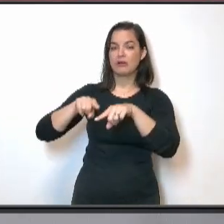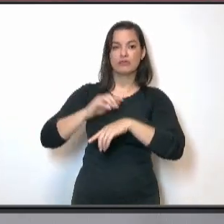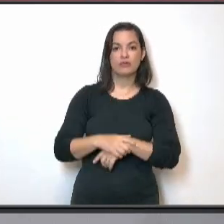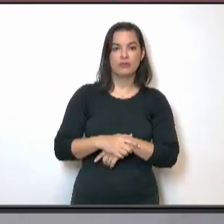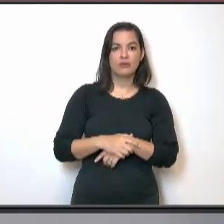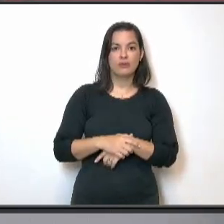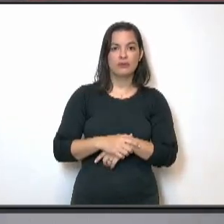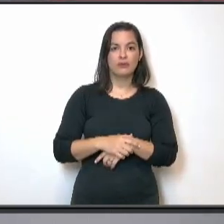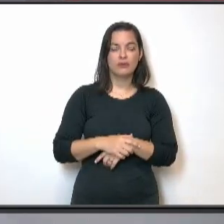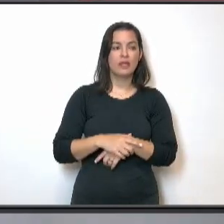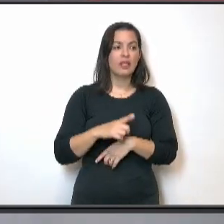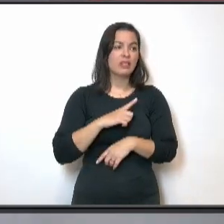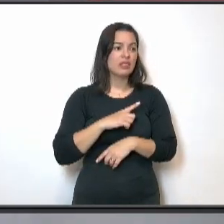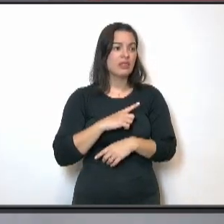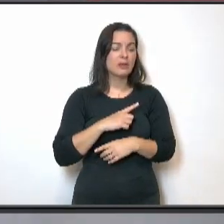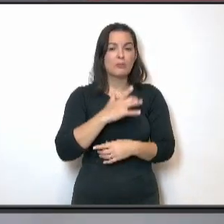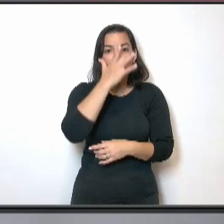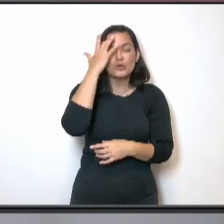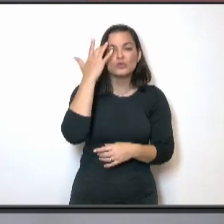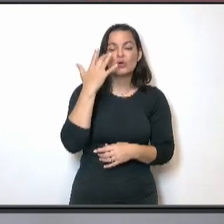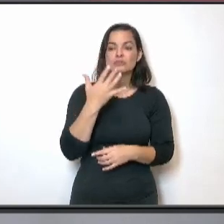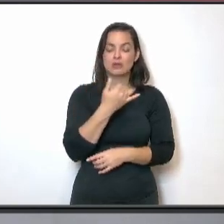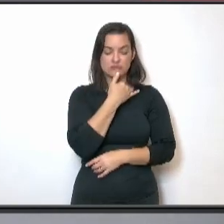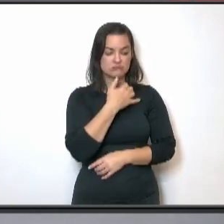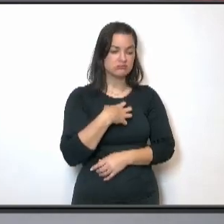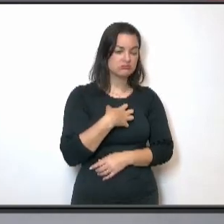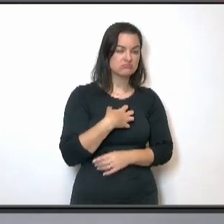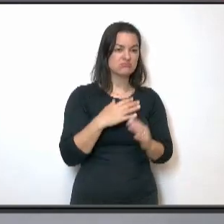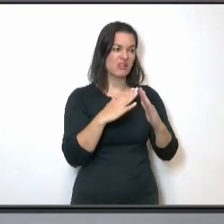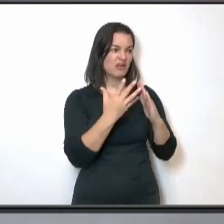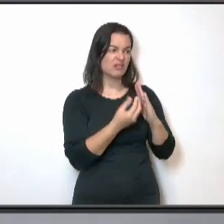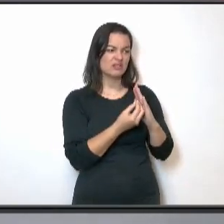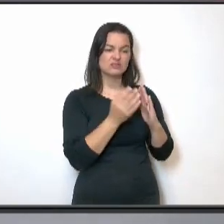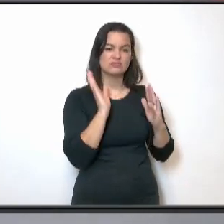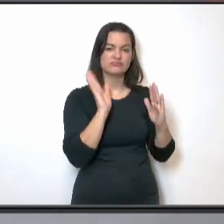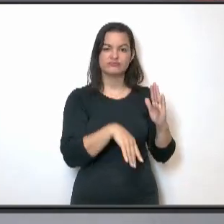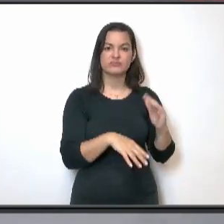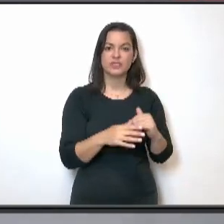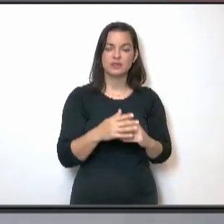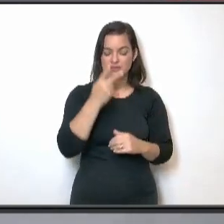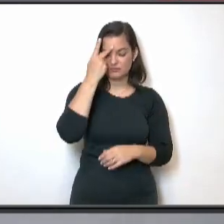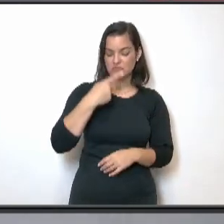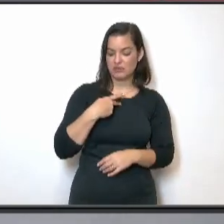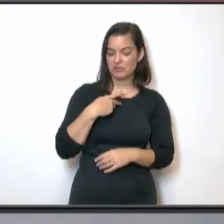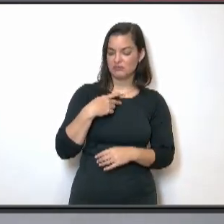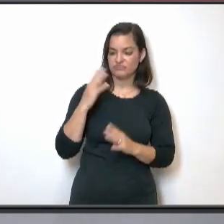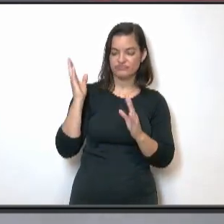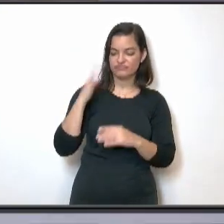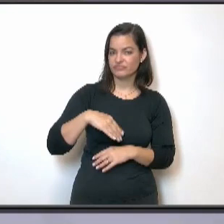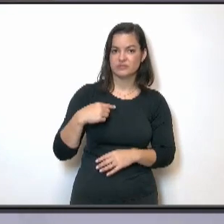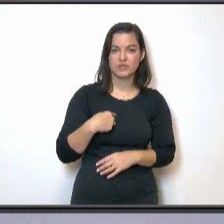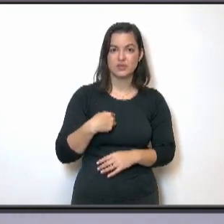Tem gente decepcionada com a igreja, tem gente decepcionada consigo mesmo, tem gente